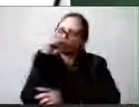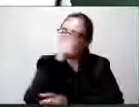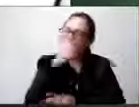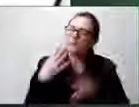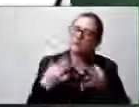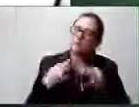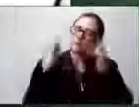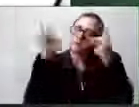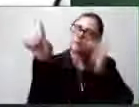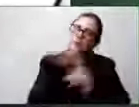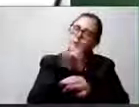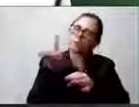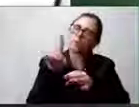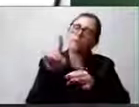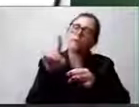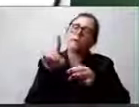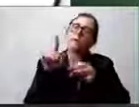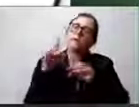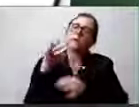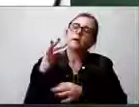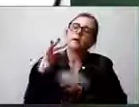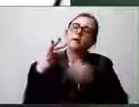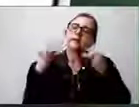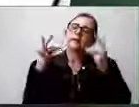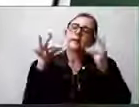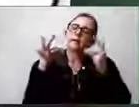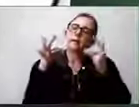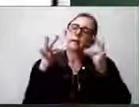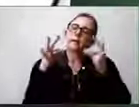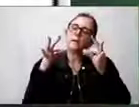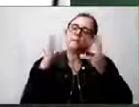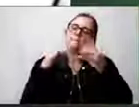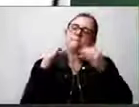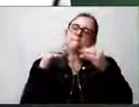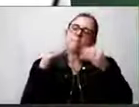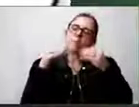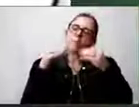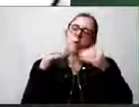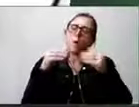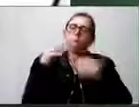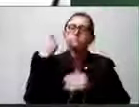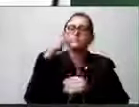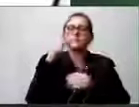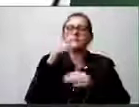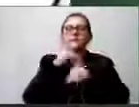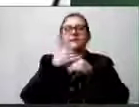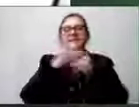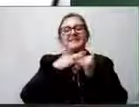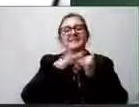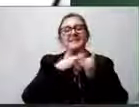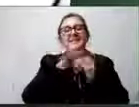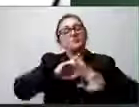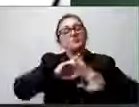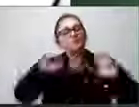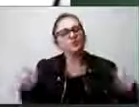uma terapia manual. Como as professoras comentaram antes, eu acho que teríamos estratégias diferentes,